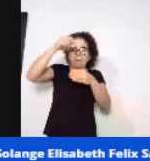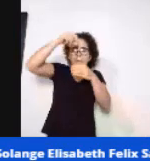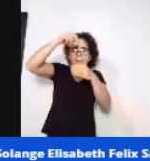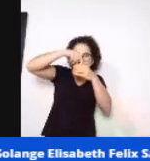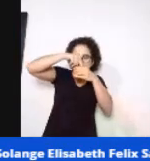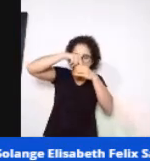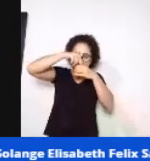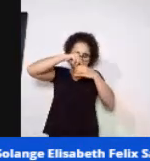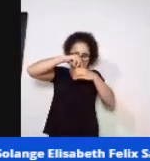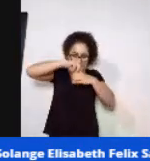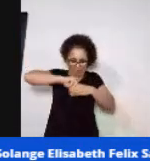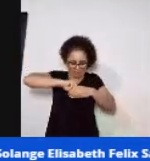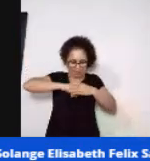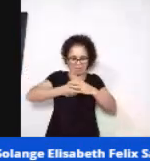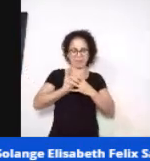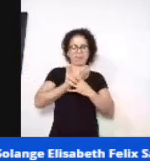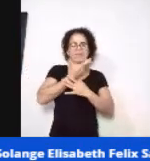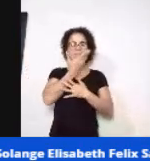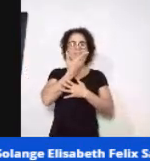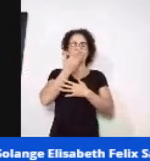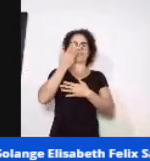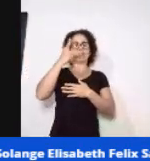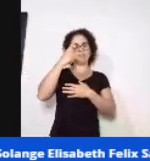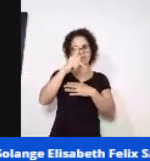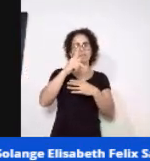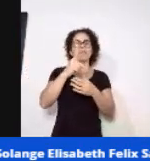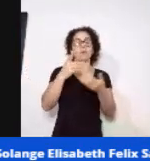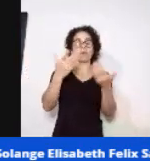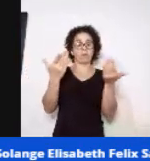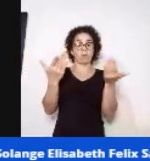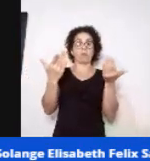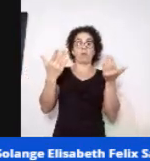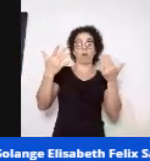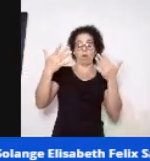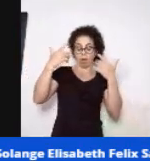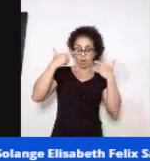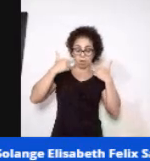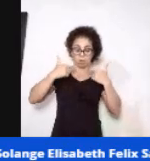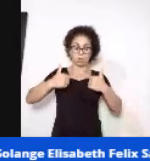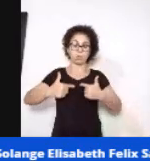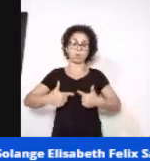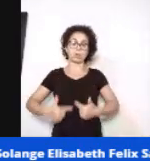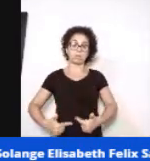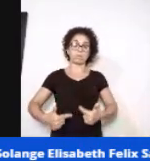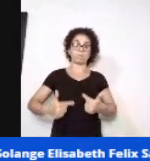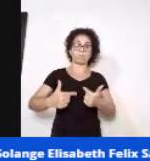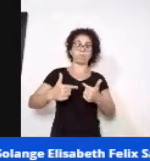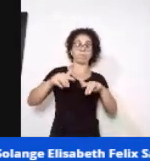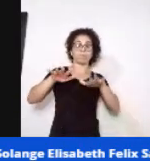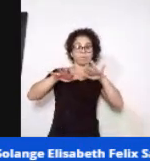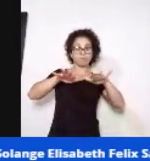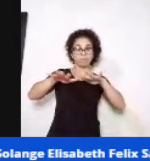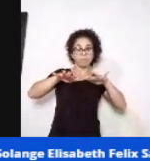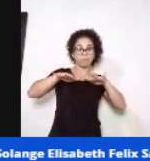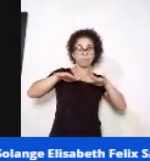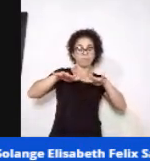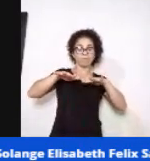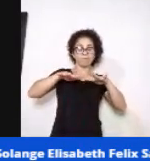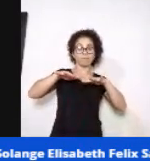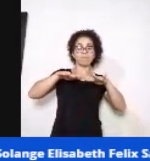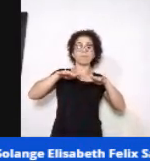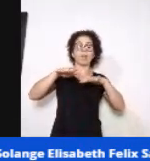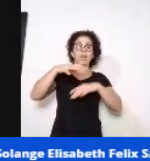que é, né, essa emoção? Né? Então, ela é uma sensação física que ela é provocada por algum estímulo, de um